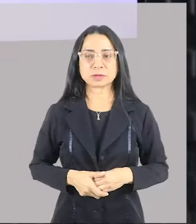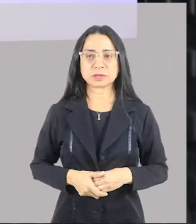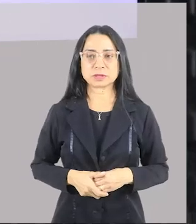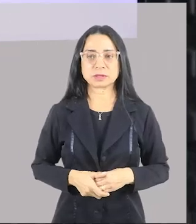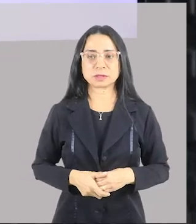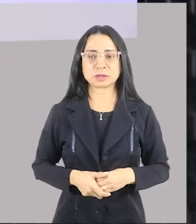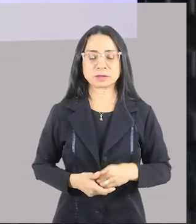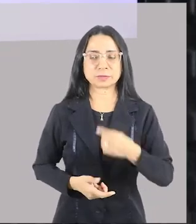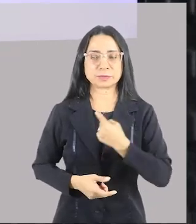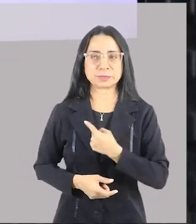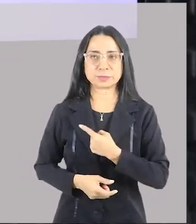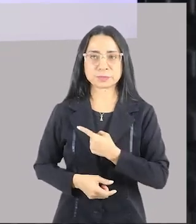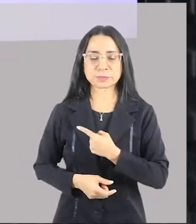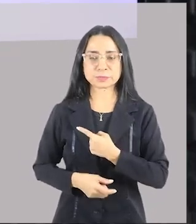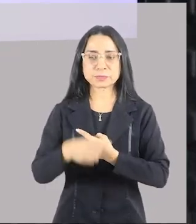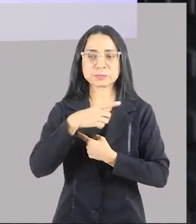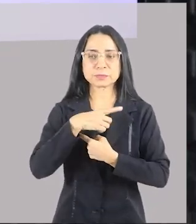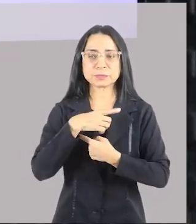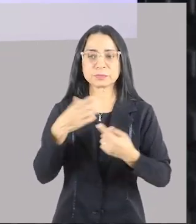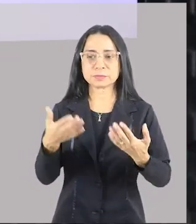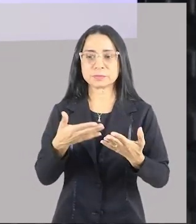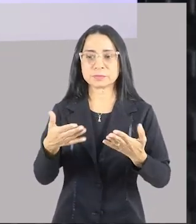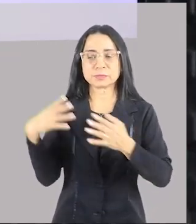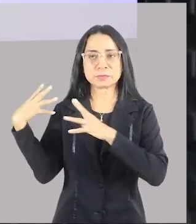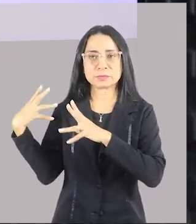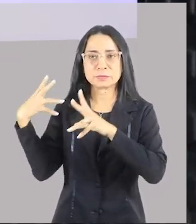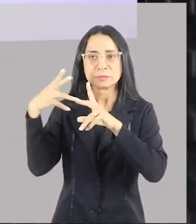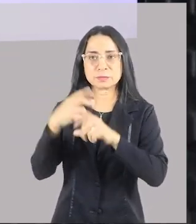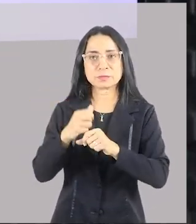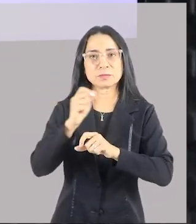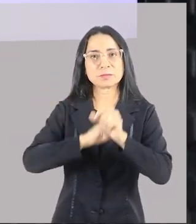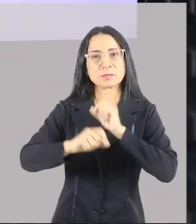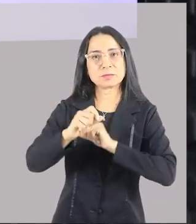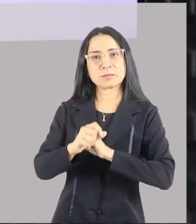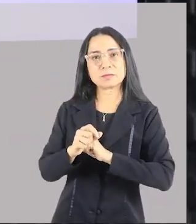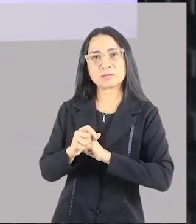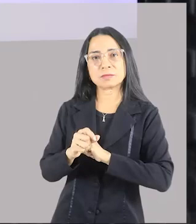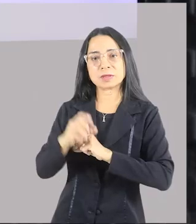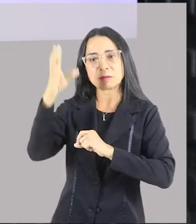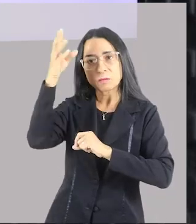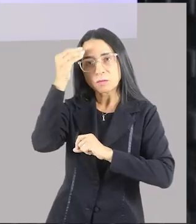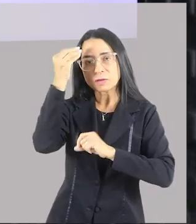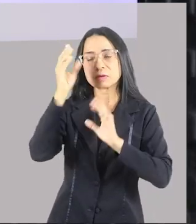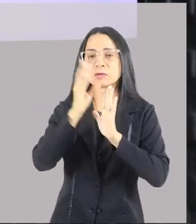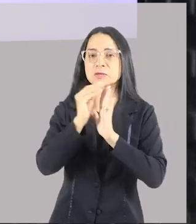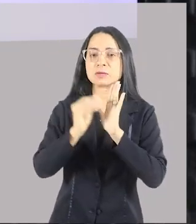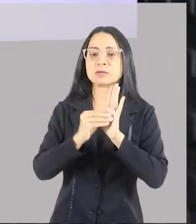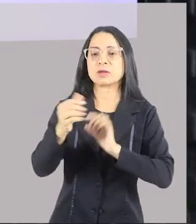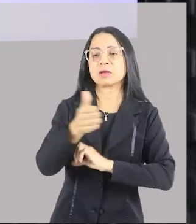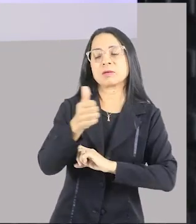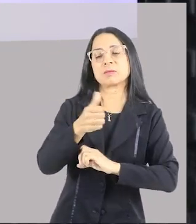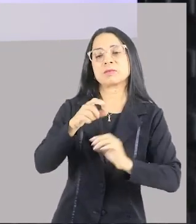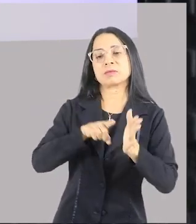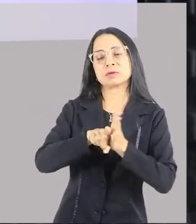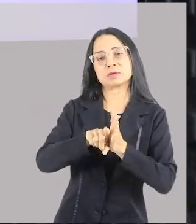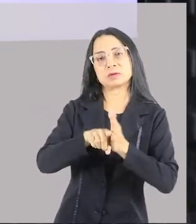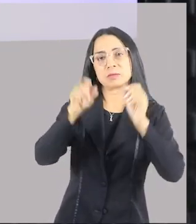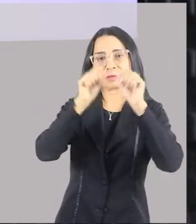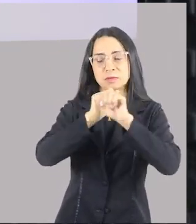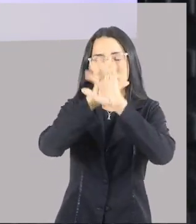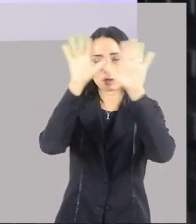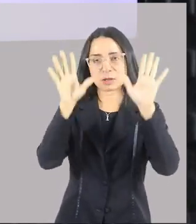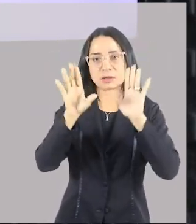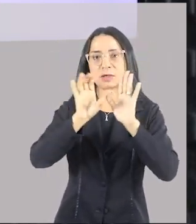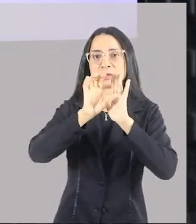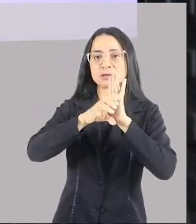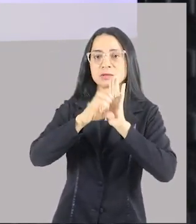Ainda nos atos administrativos, nós temos aqui agora para revisar, para fixar esse conteúdo, uma primeira questão, para que fique bem claro esses conceitos.